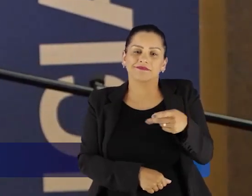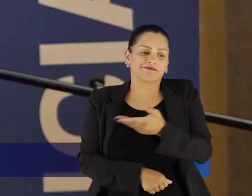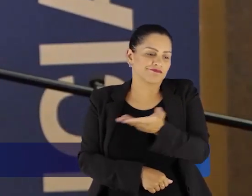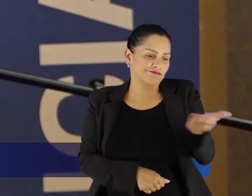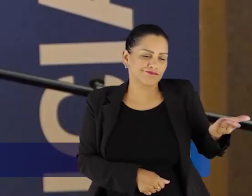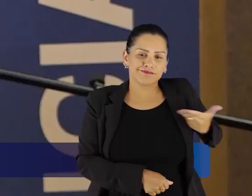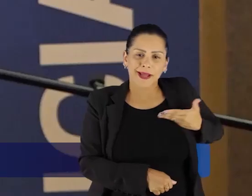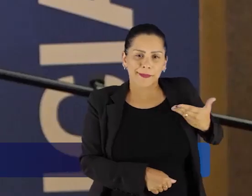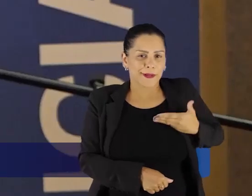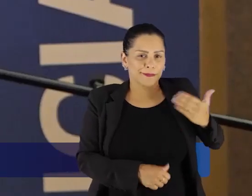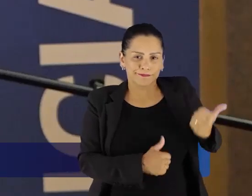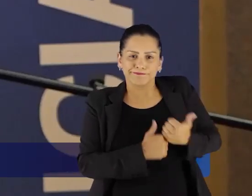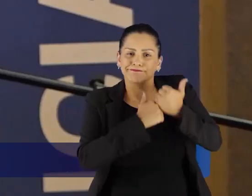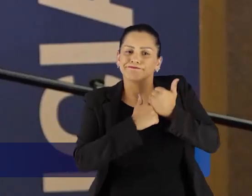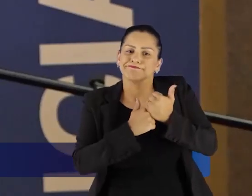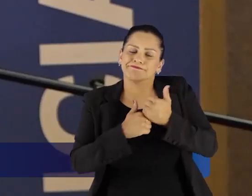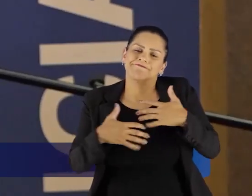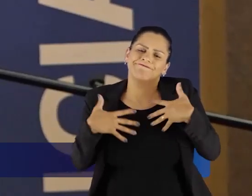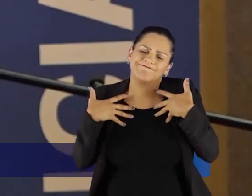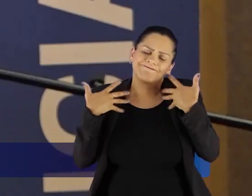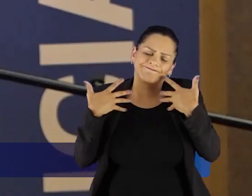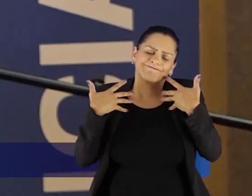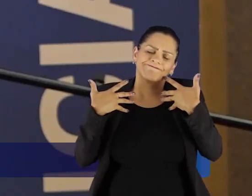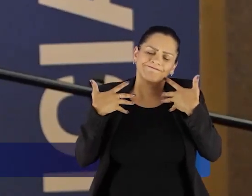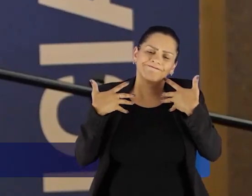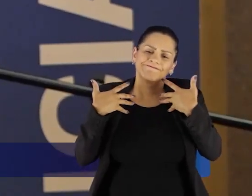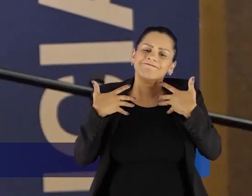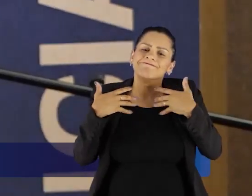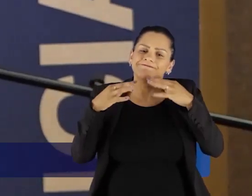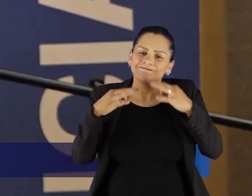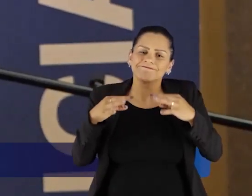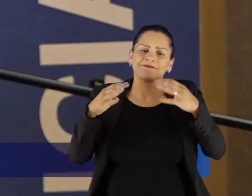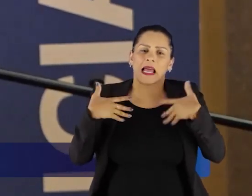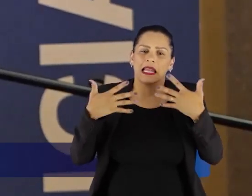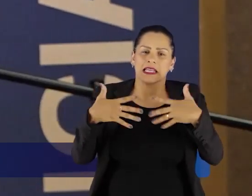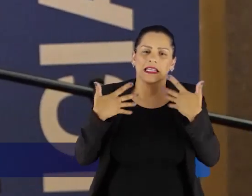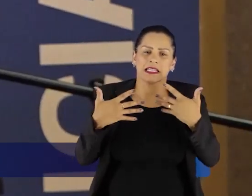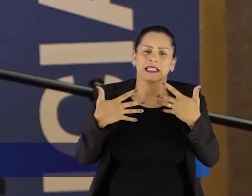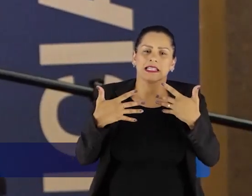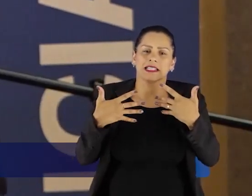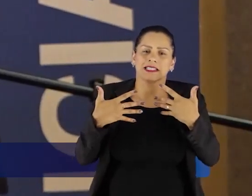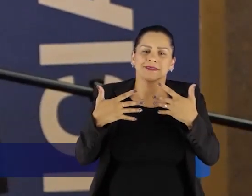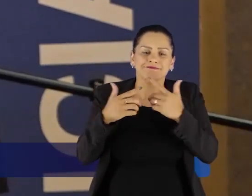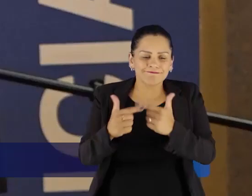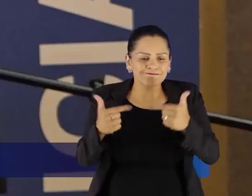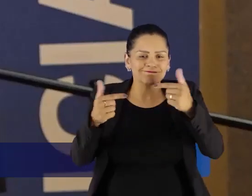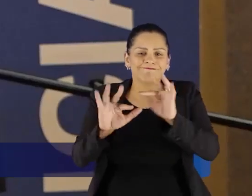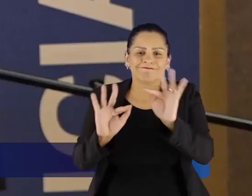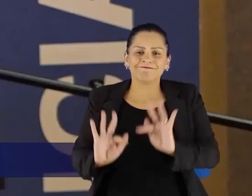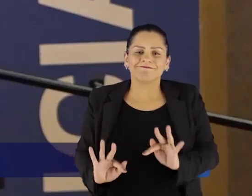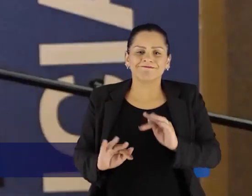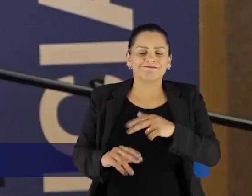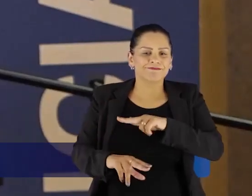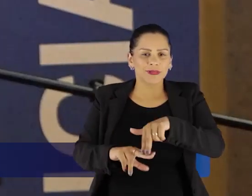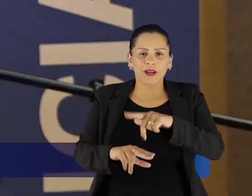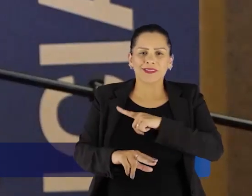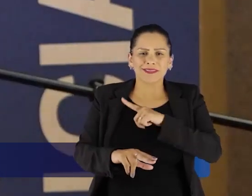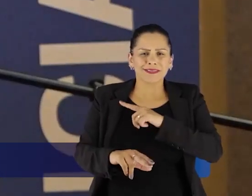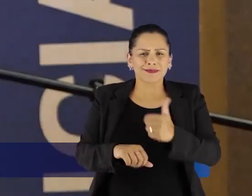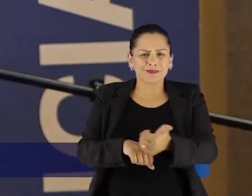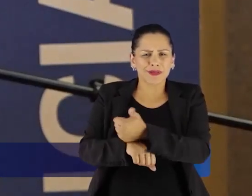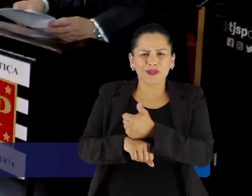meus pares e motivos de imensa alegria e de contentamento pela realização máxima